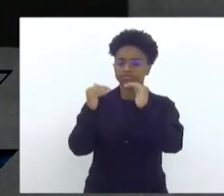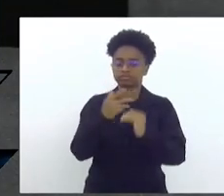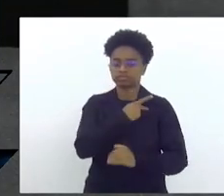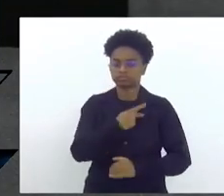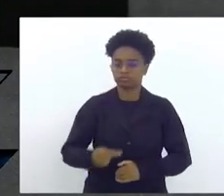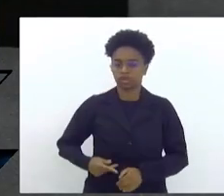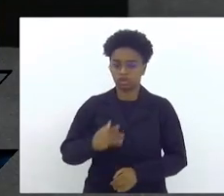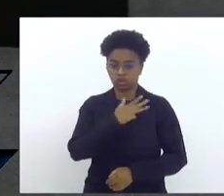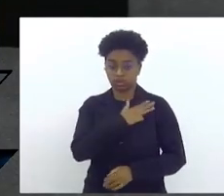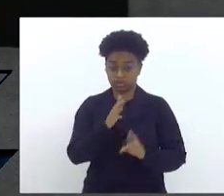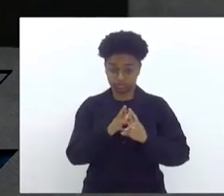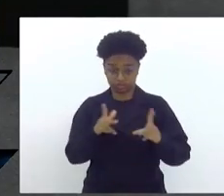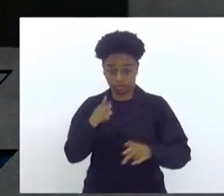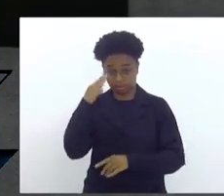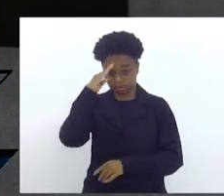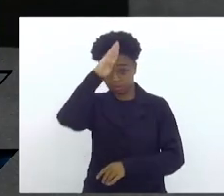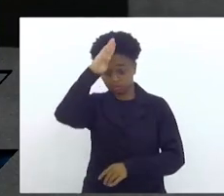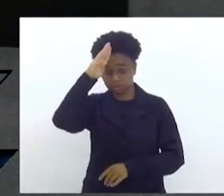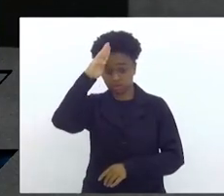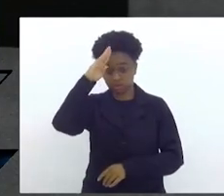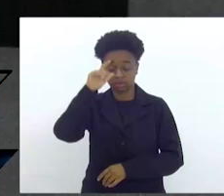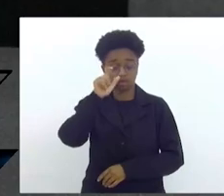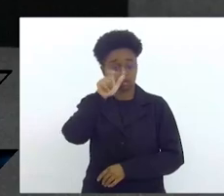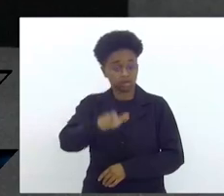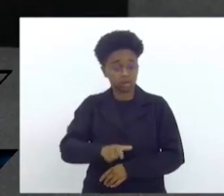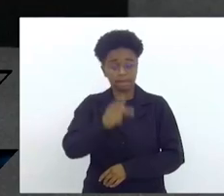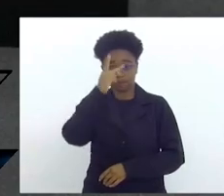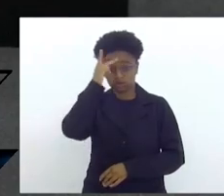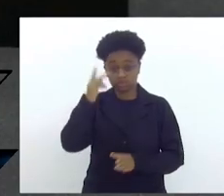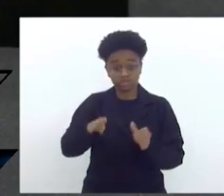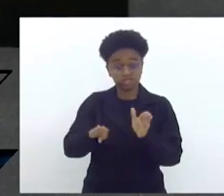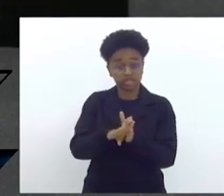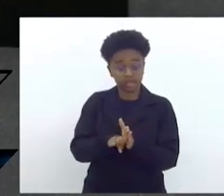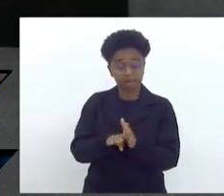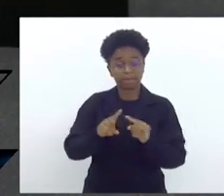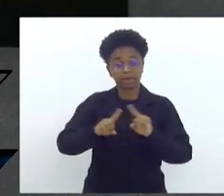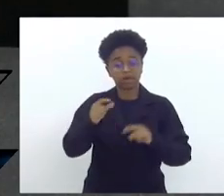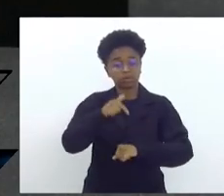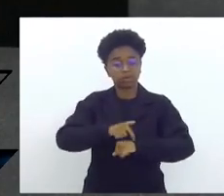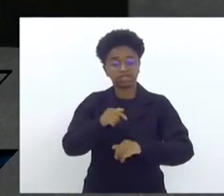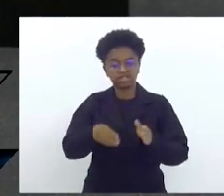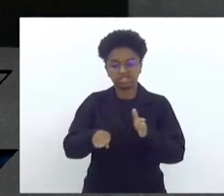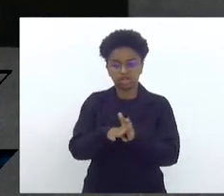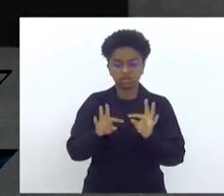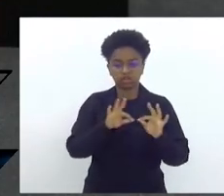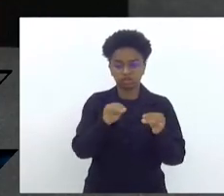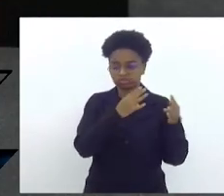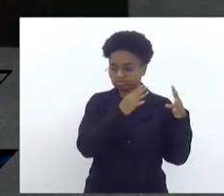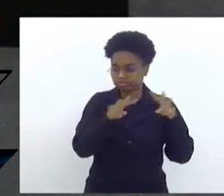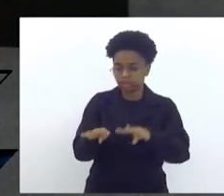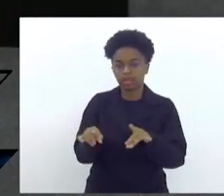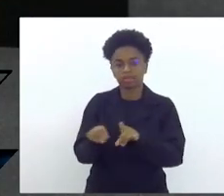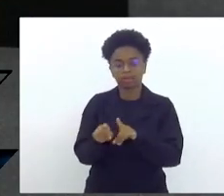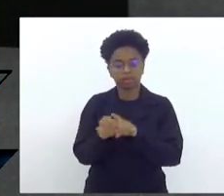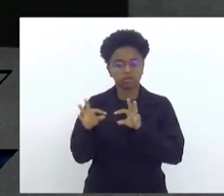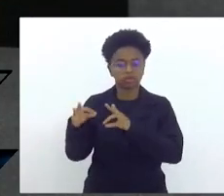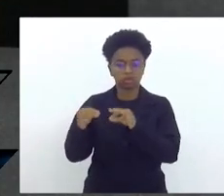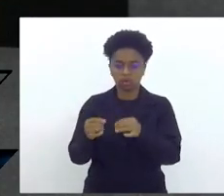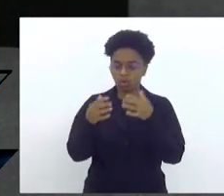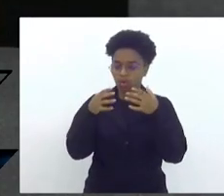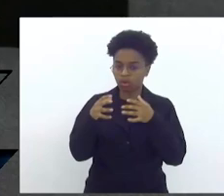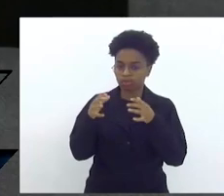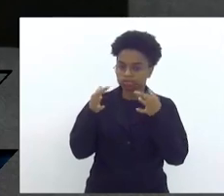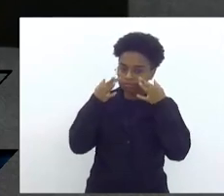que diferente de bolsonaro é uma pessoa que chega e quando chega é vista e quando é vista é vida e